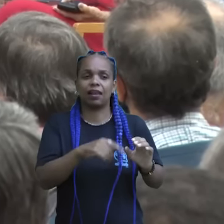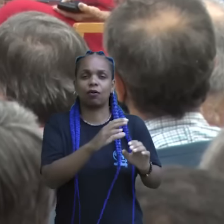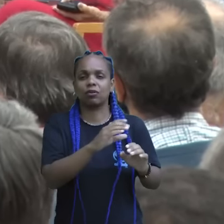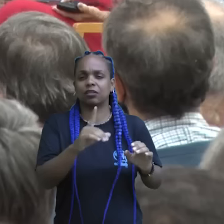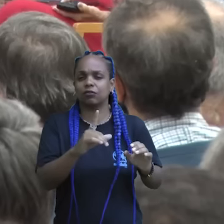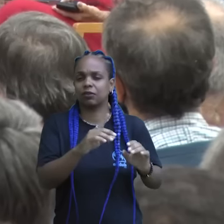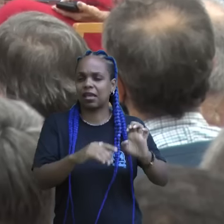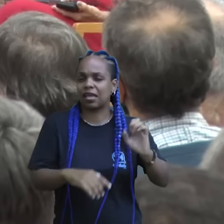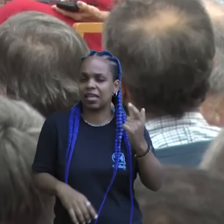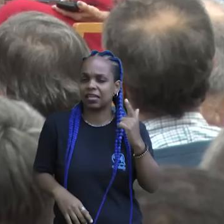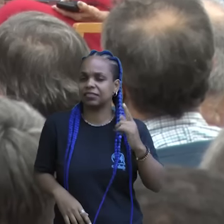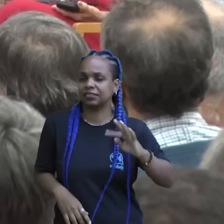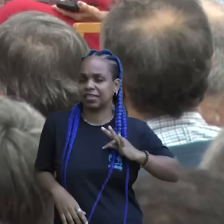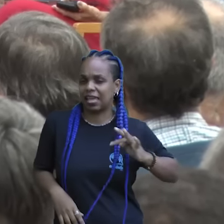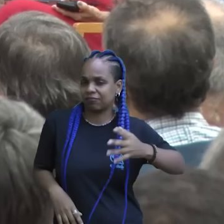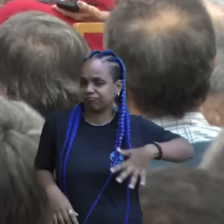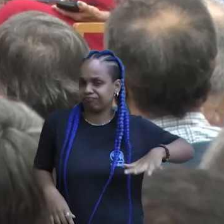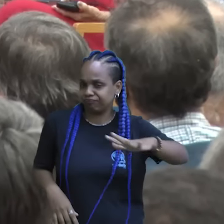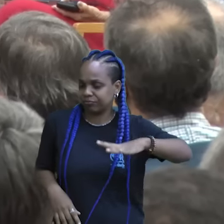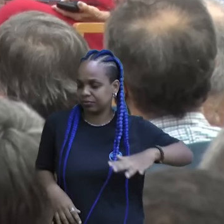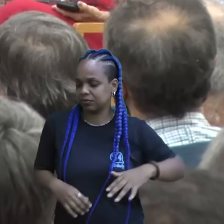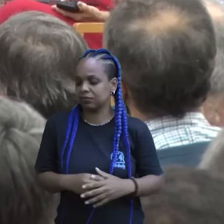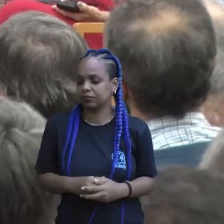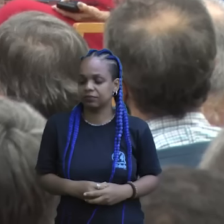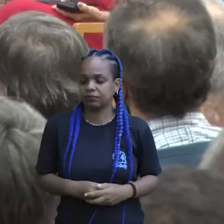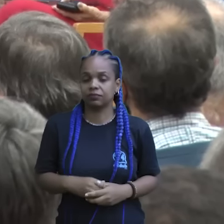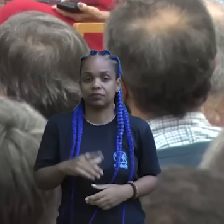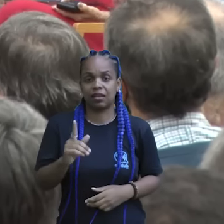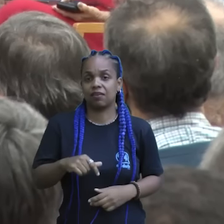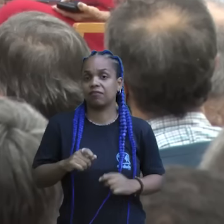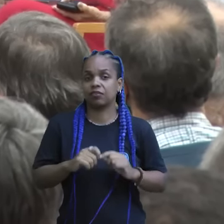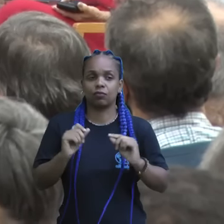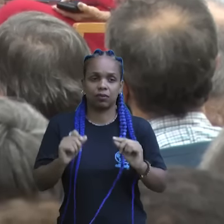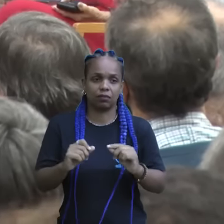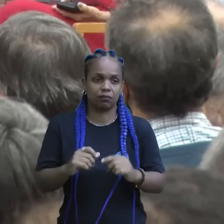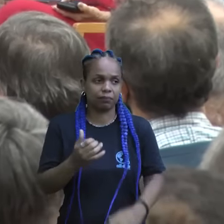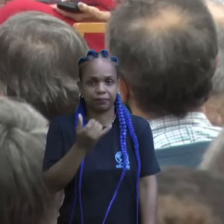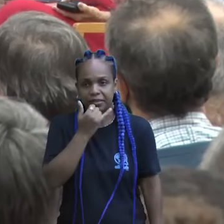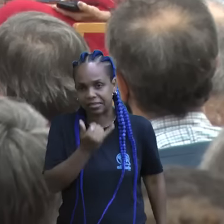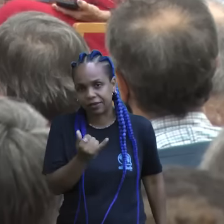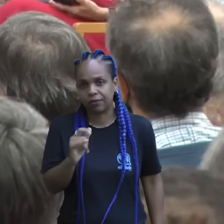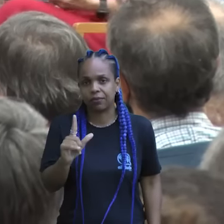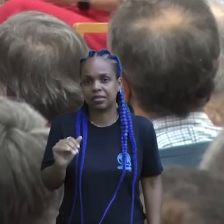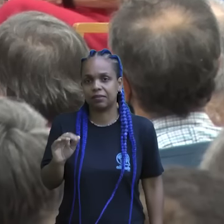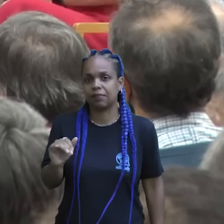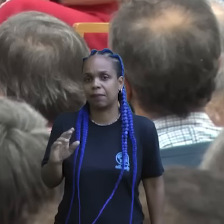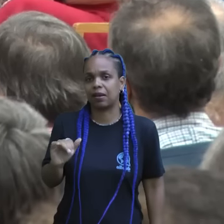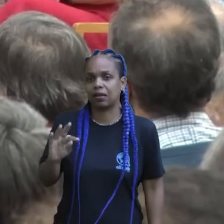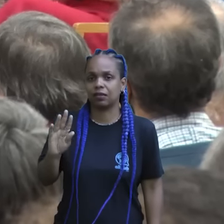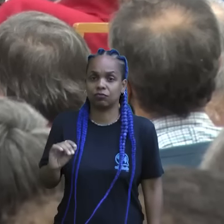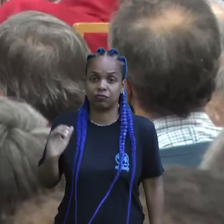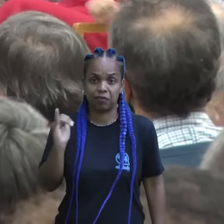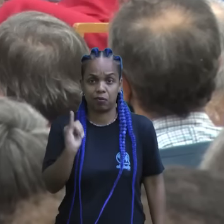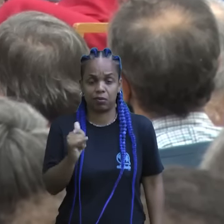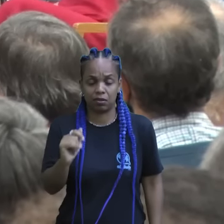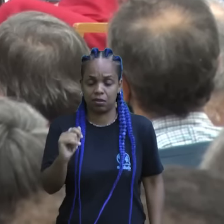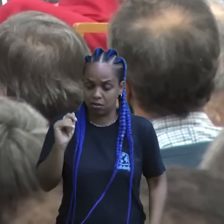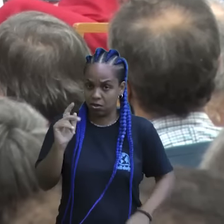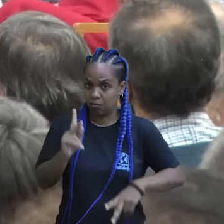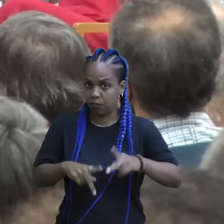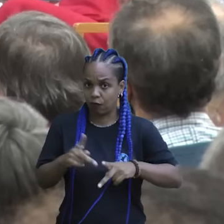Barreto, dizendo que as populações pobres e que não tinham a mesma formação nunca passavam